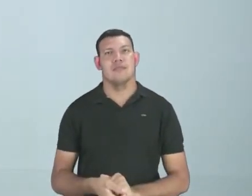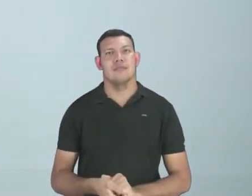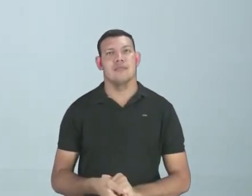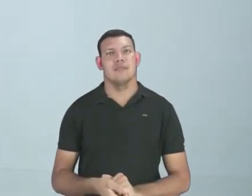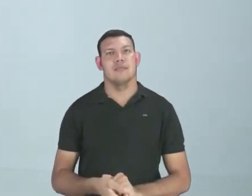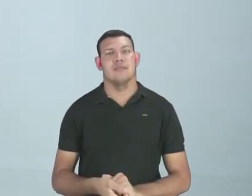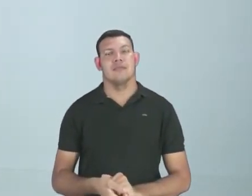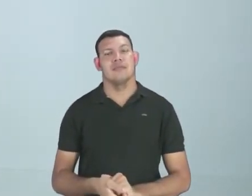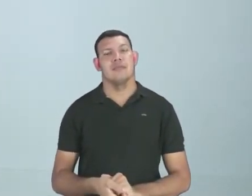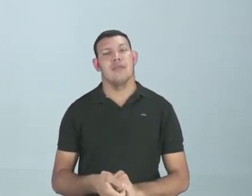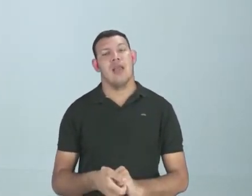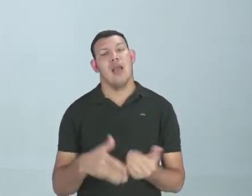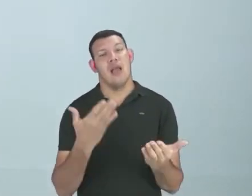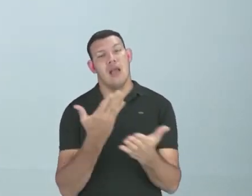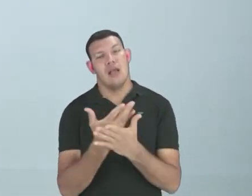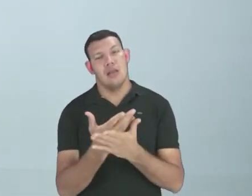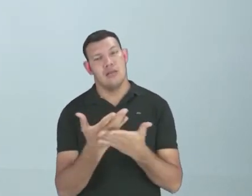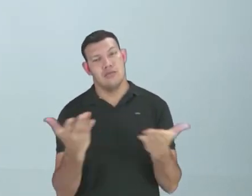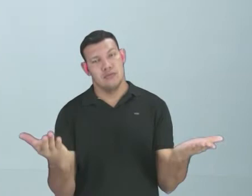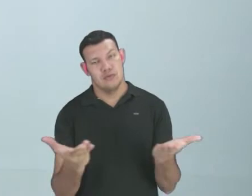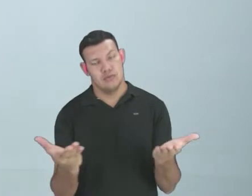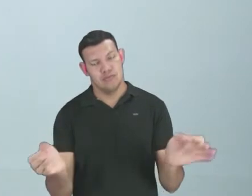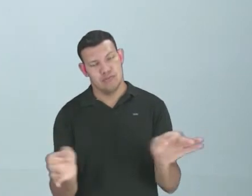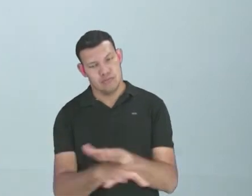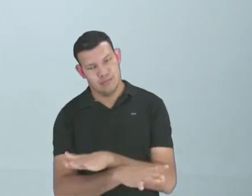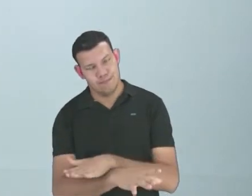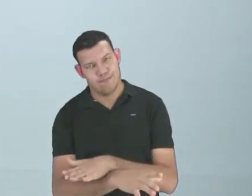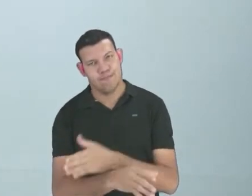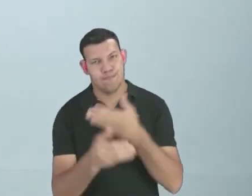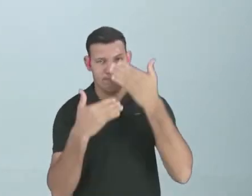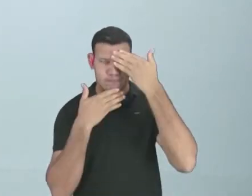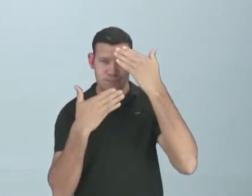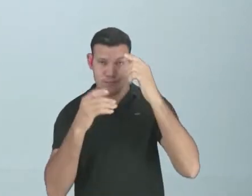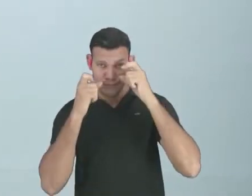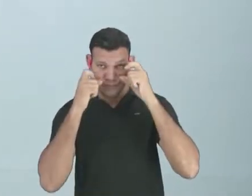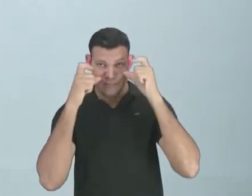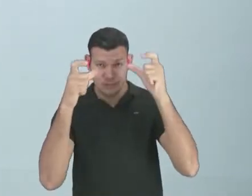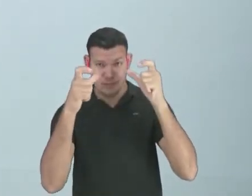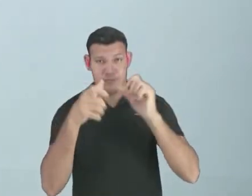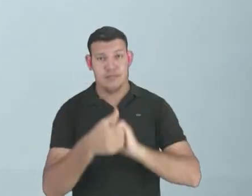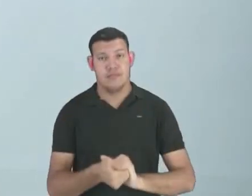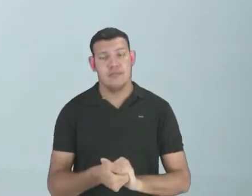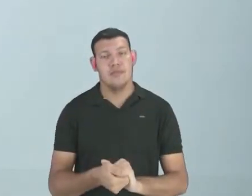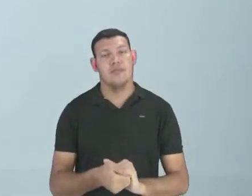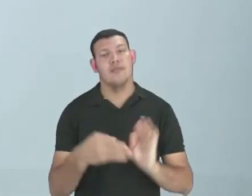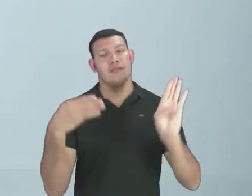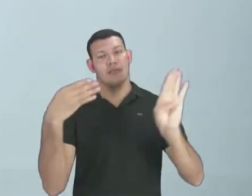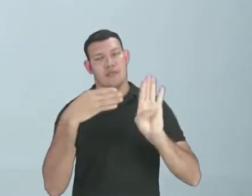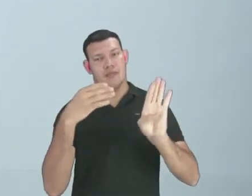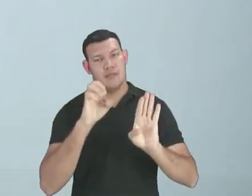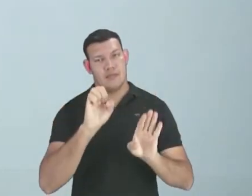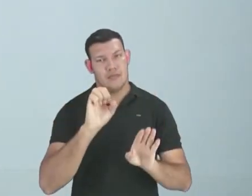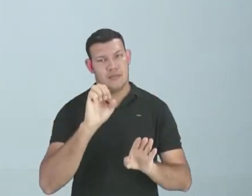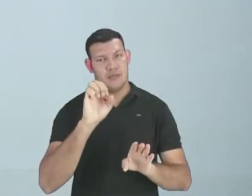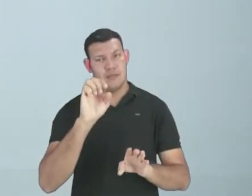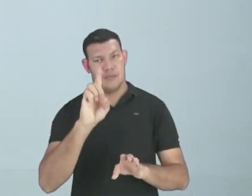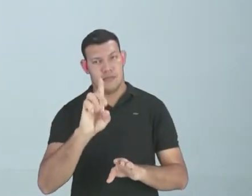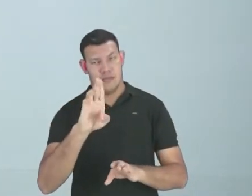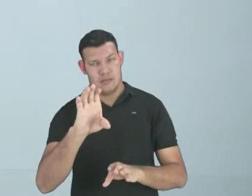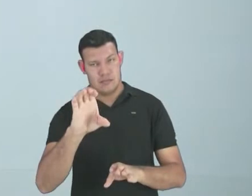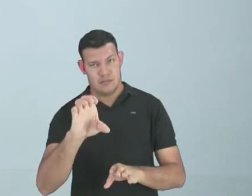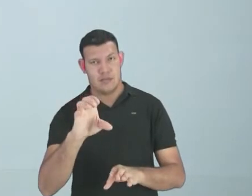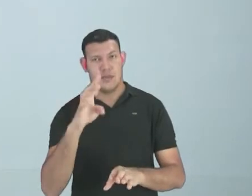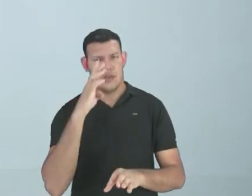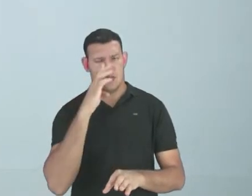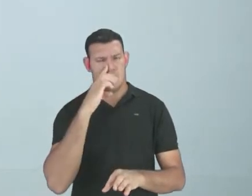Gente, ficamos por aqui, tá bom? Eu agradeço a atenção de vocês. Como eu sempre falo, essa aula fica disponível na plataforma Edu, que assistam lá quantas vezes,